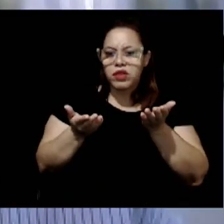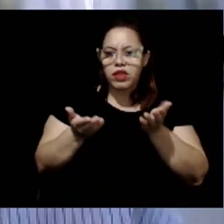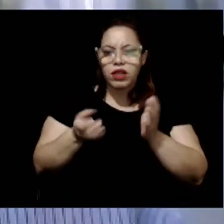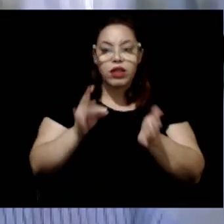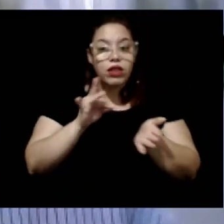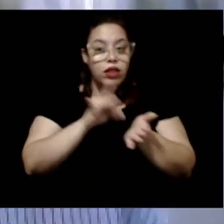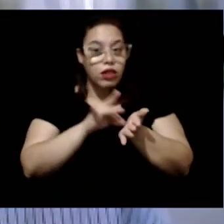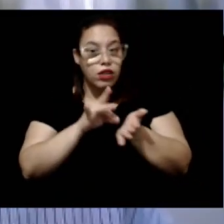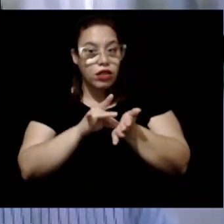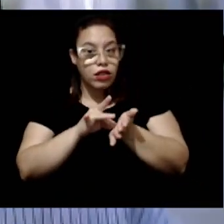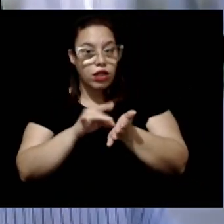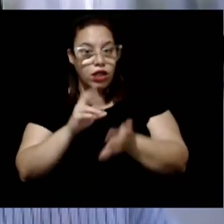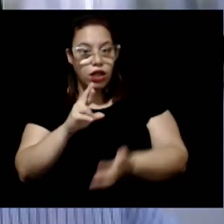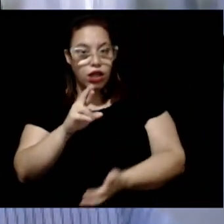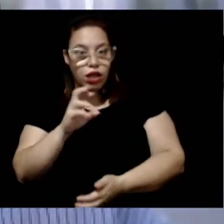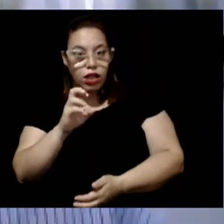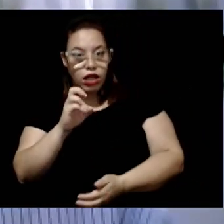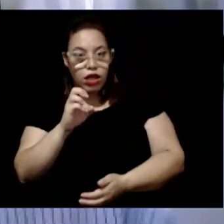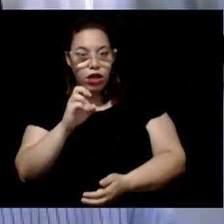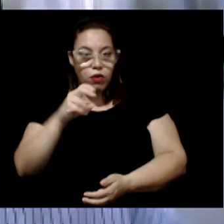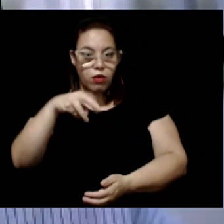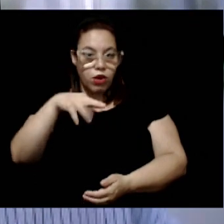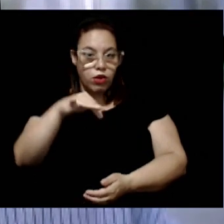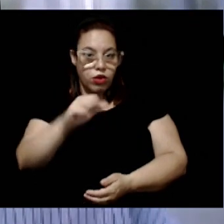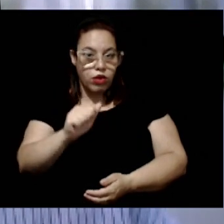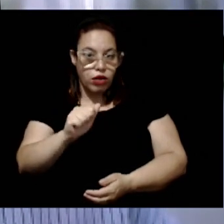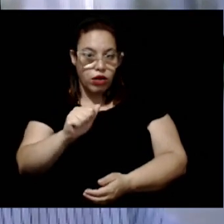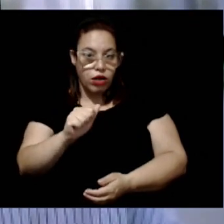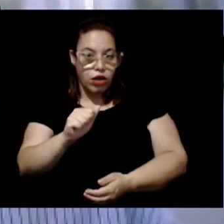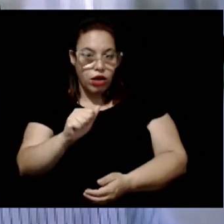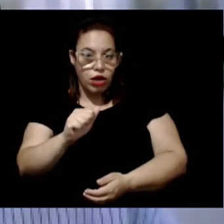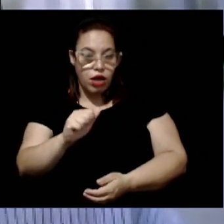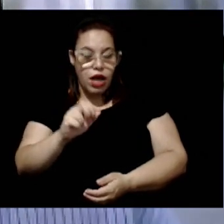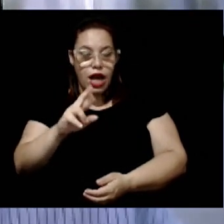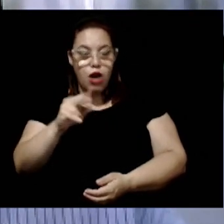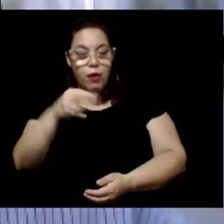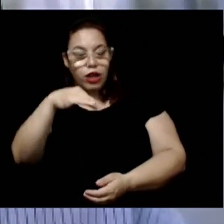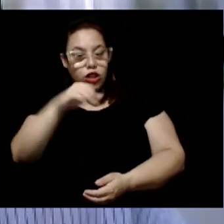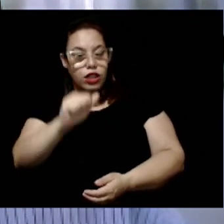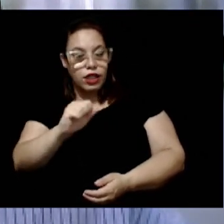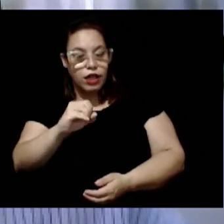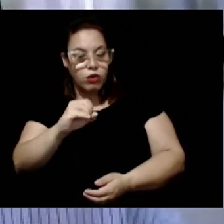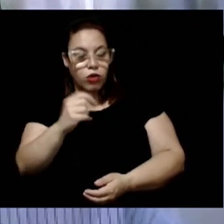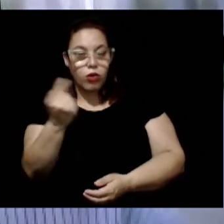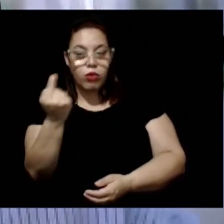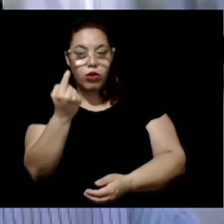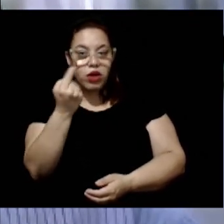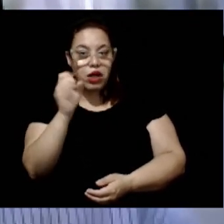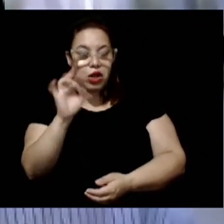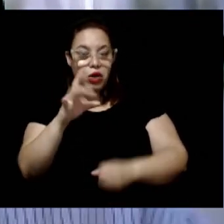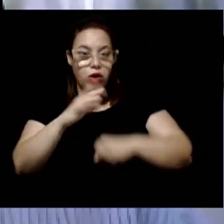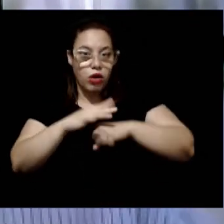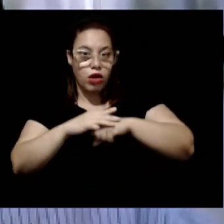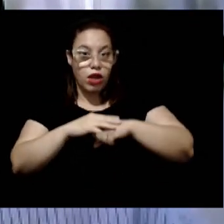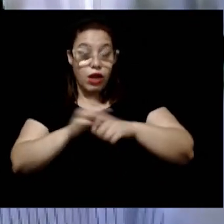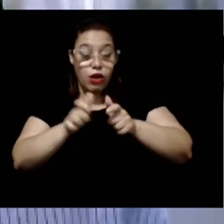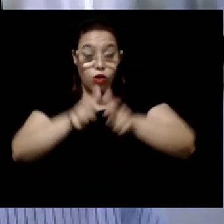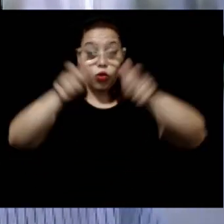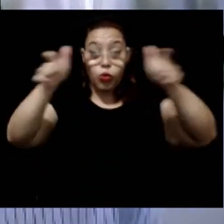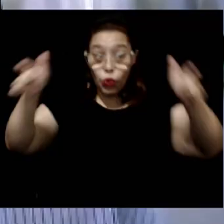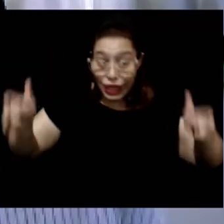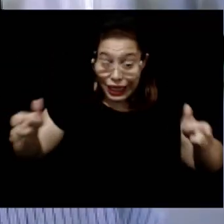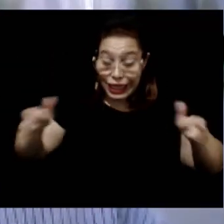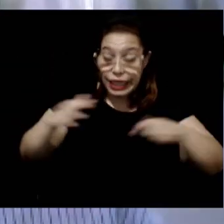dá a ideia de uma doença só, né? E nós estamos falando de um número grande de doenças, né? Reumatismo é um termo